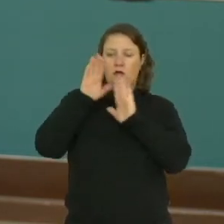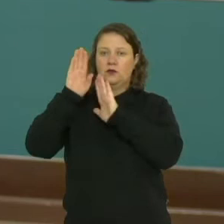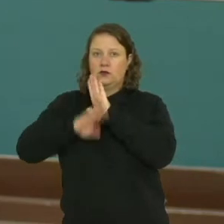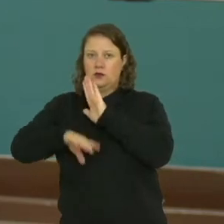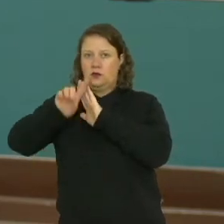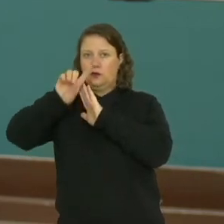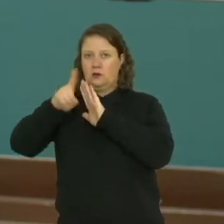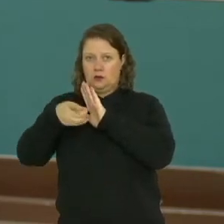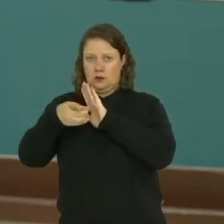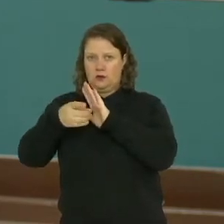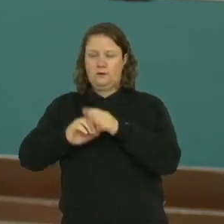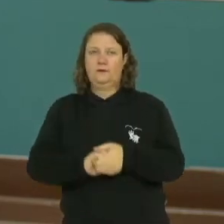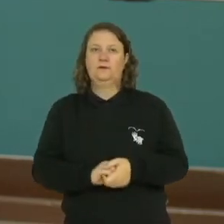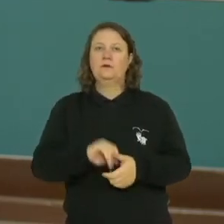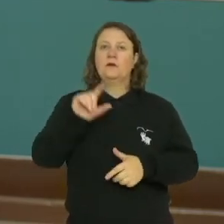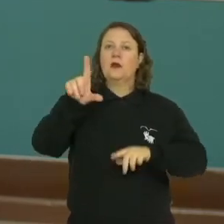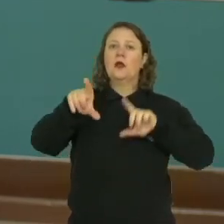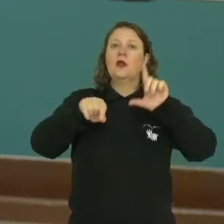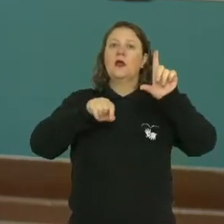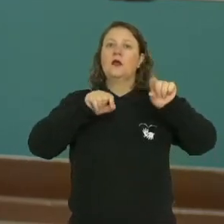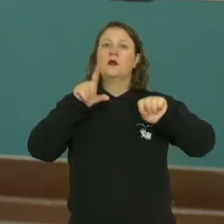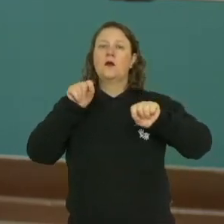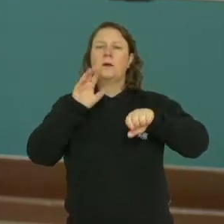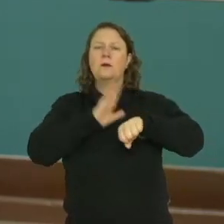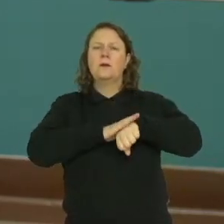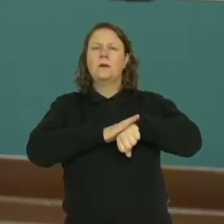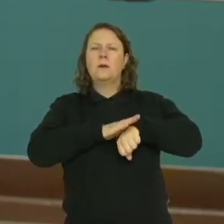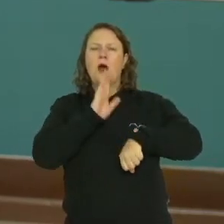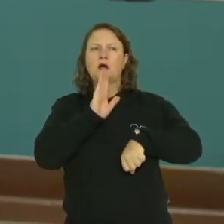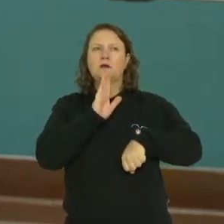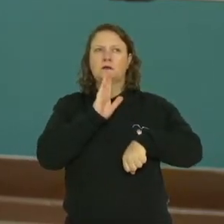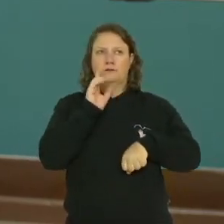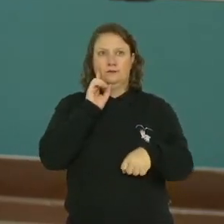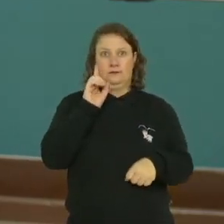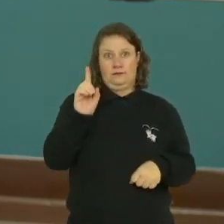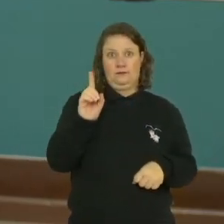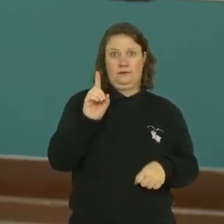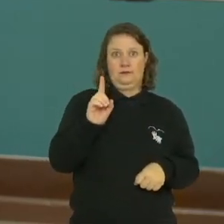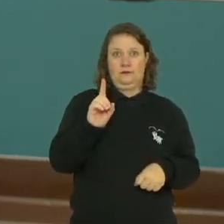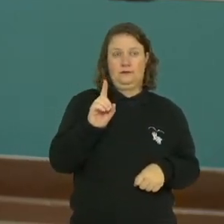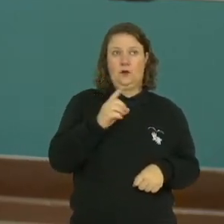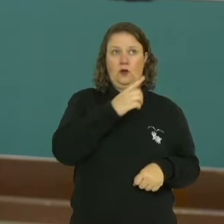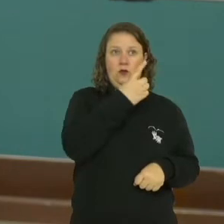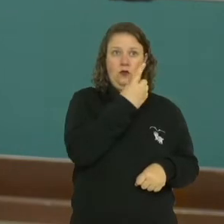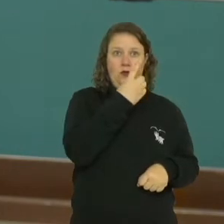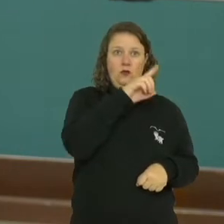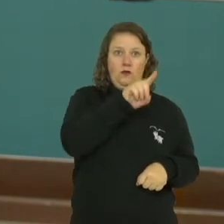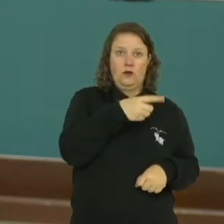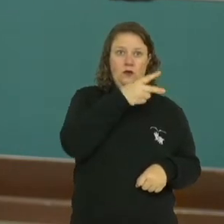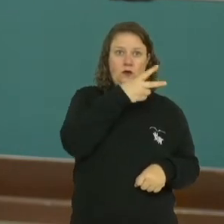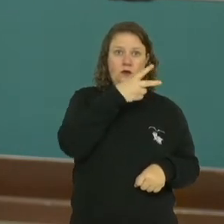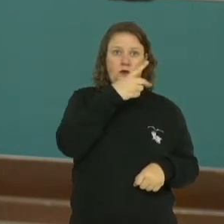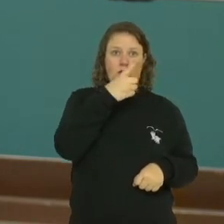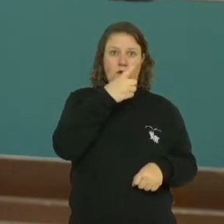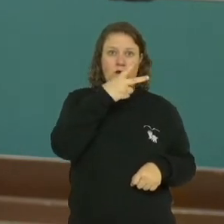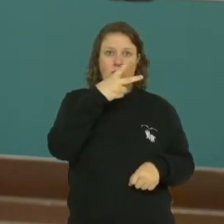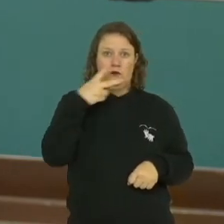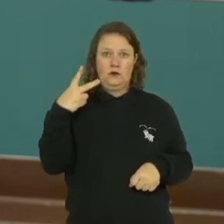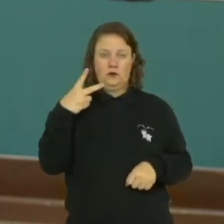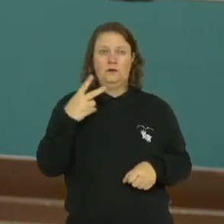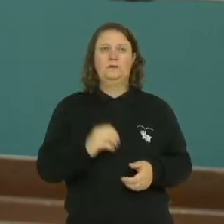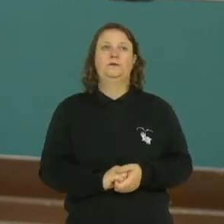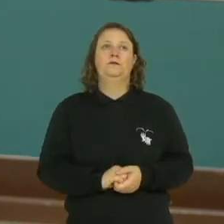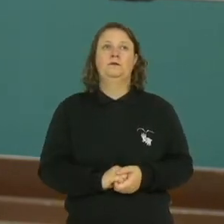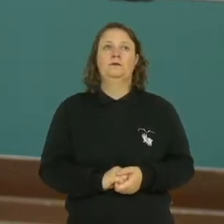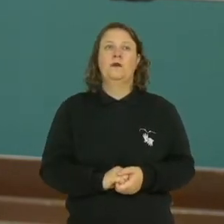sempre é escolher aquele que tem mais casas decimais. Então, 1,212 tem 3 casas decimais,